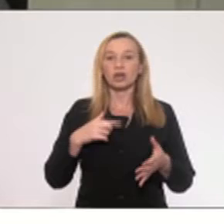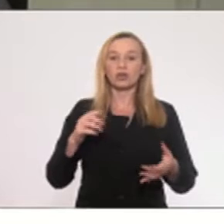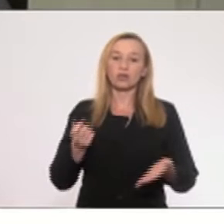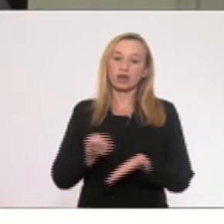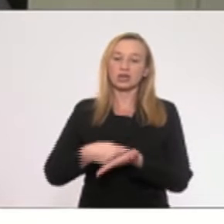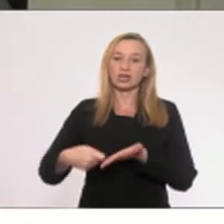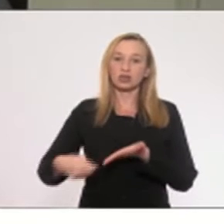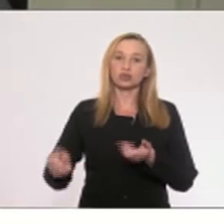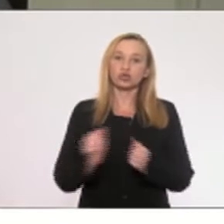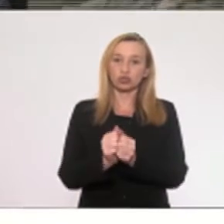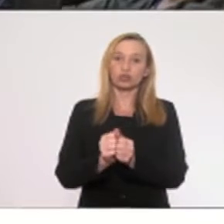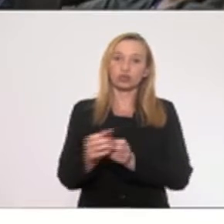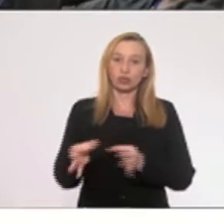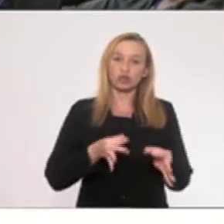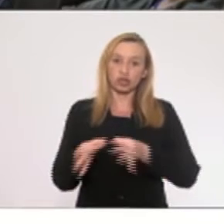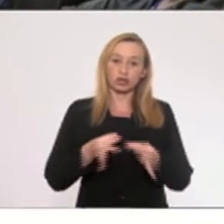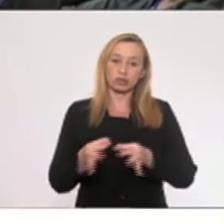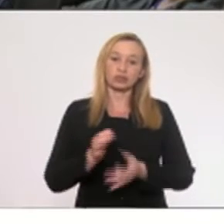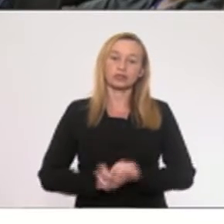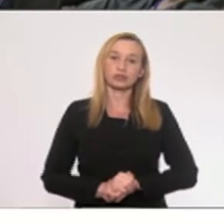quiser.